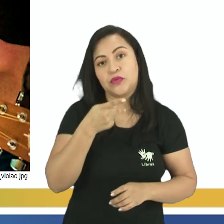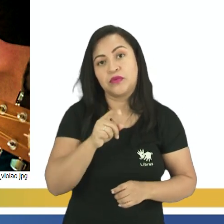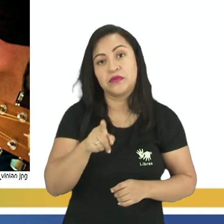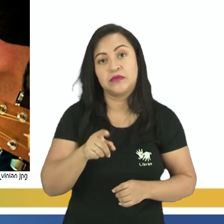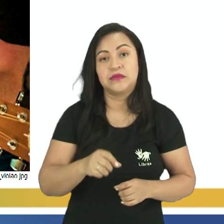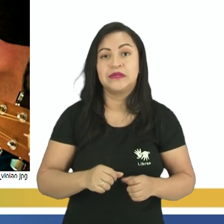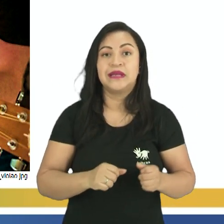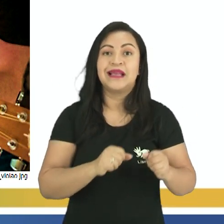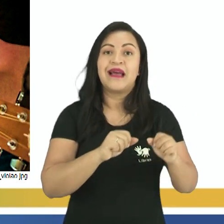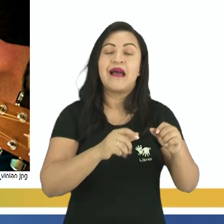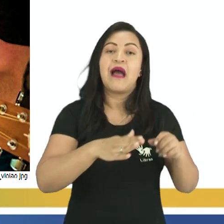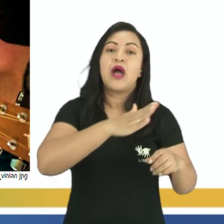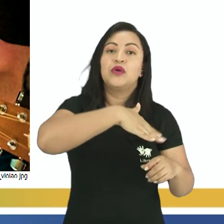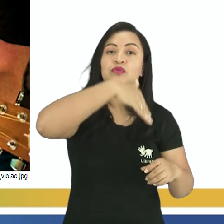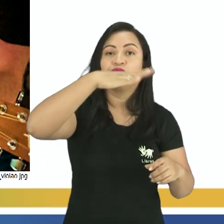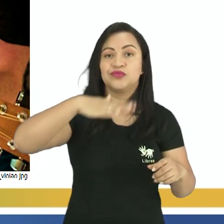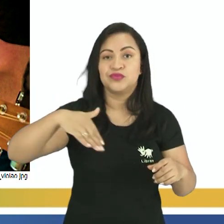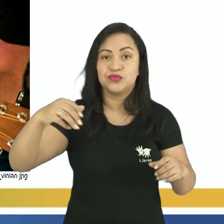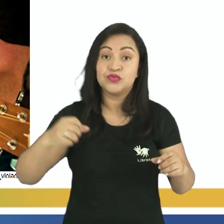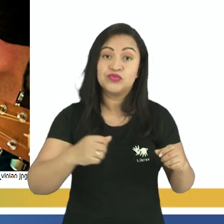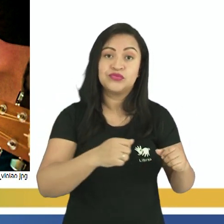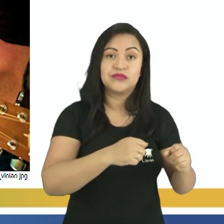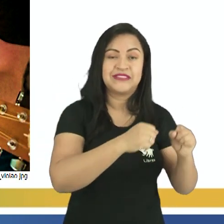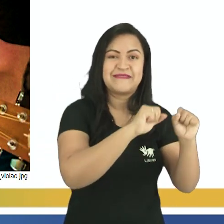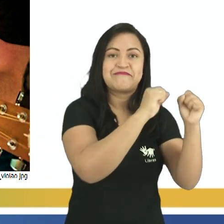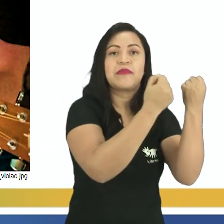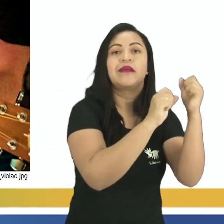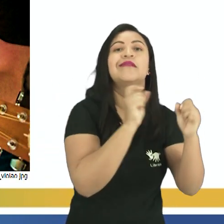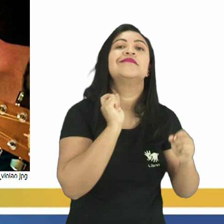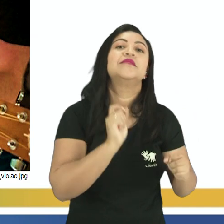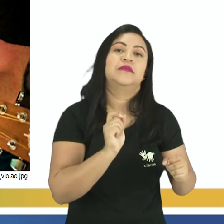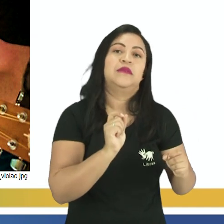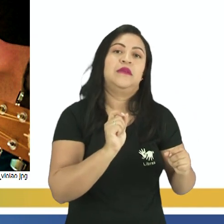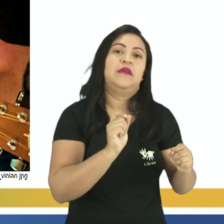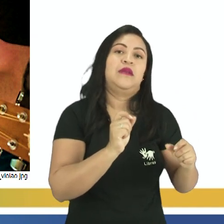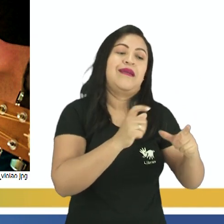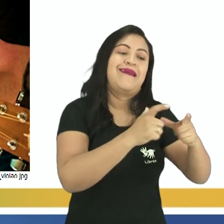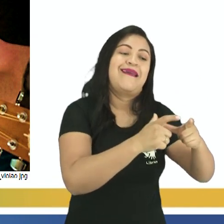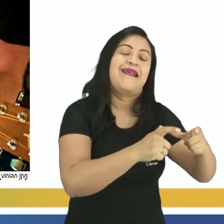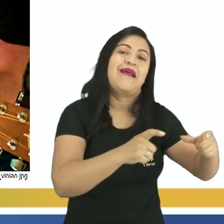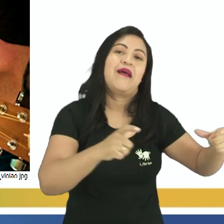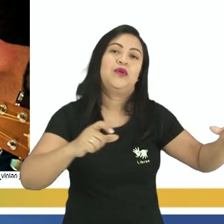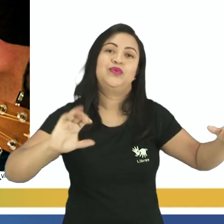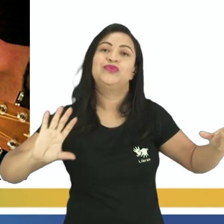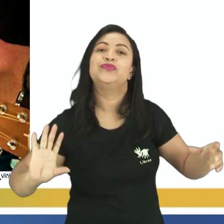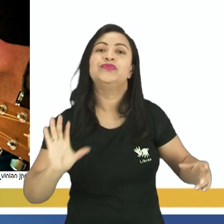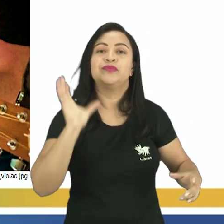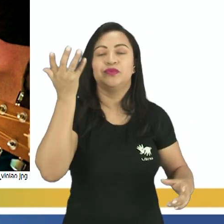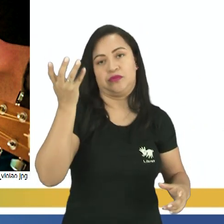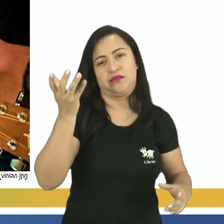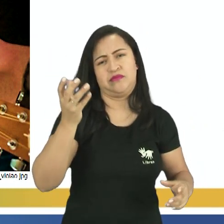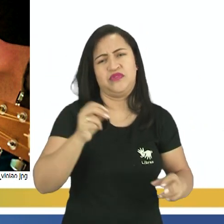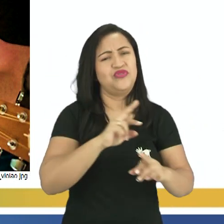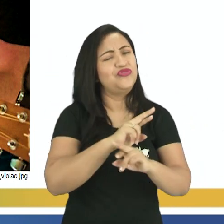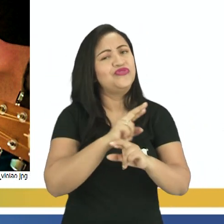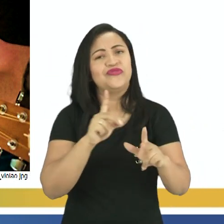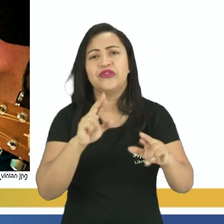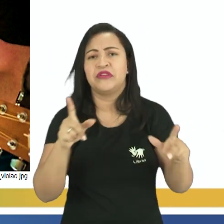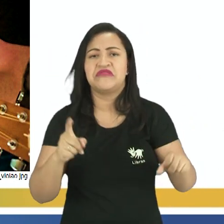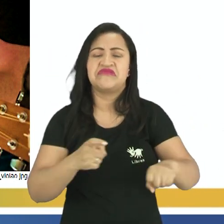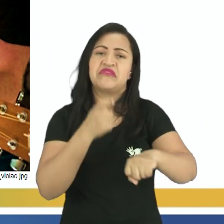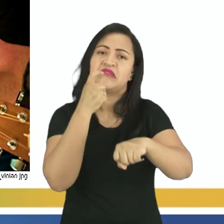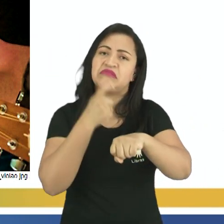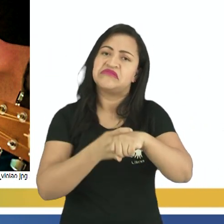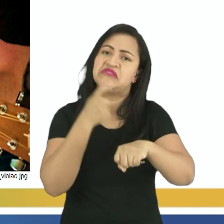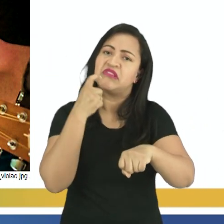as ondas mecânicas são perturbações que se propagam em meios materiais. diferentes meios, podem ser meios sólidos,